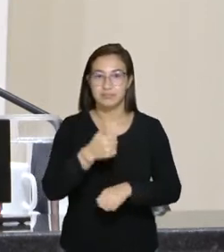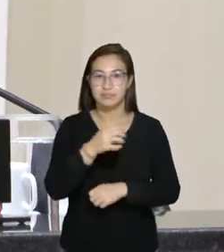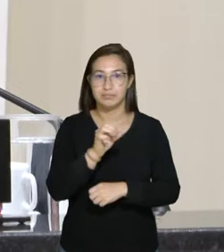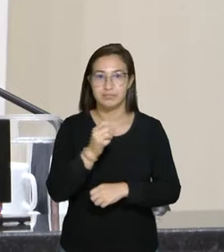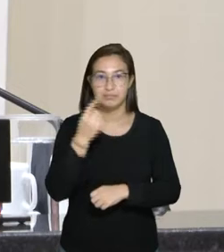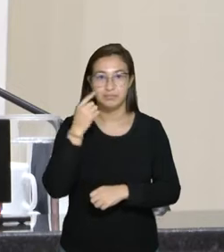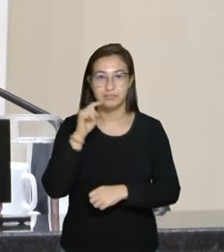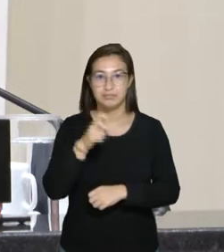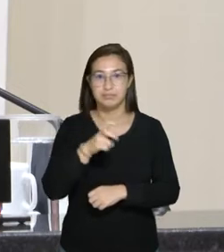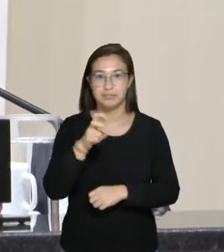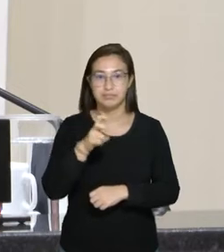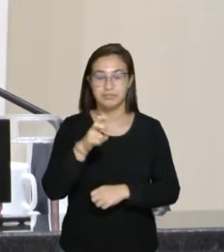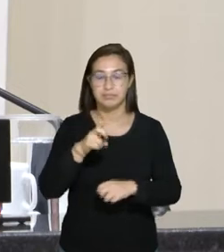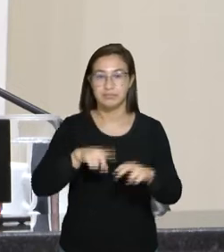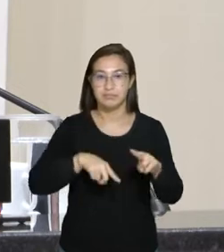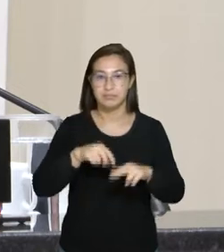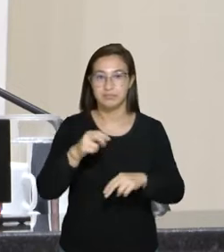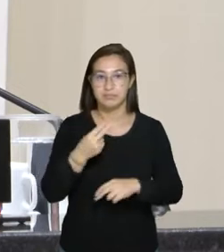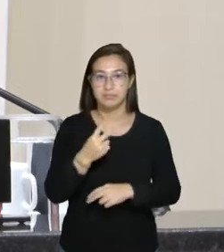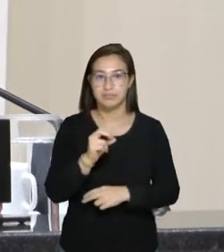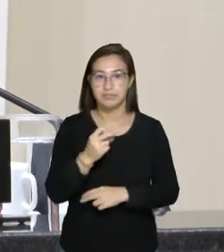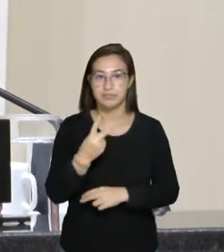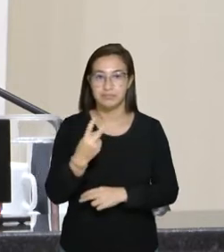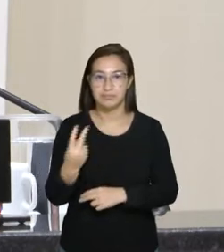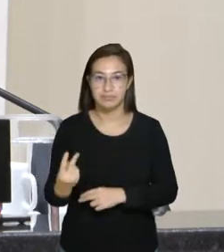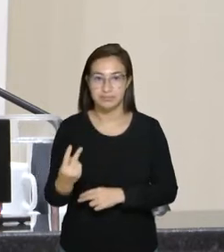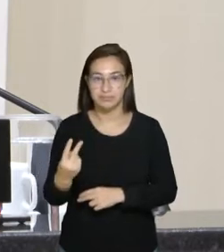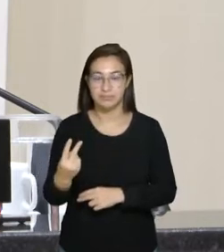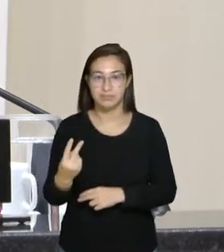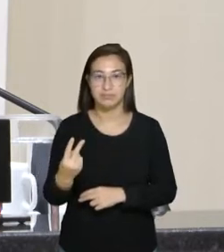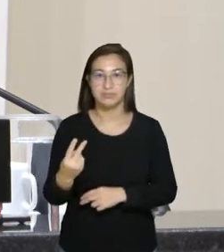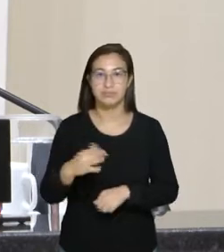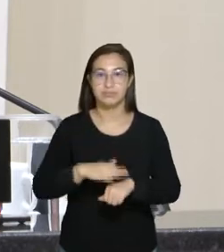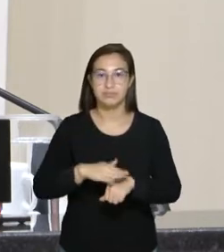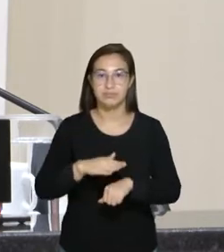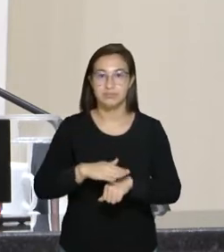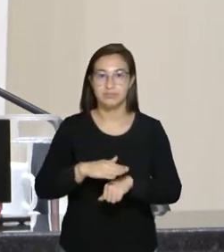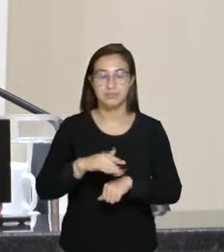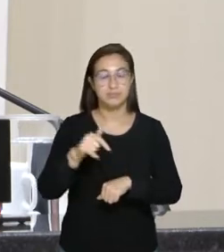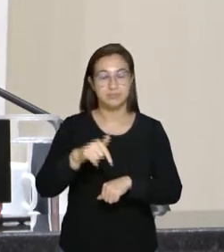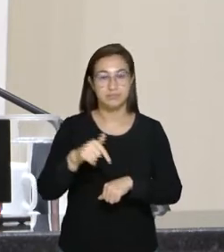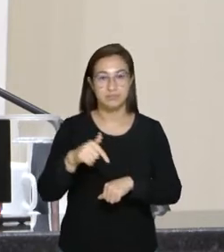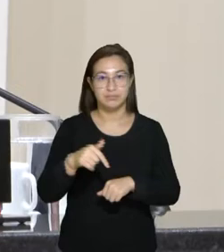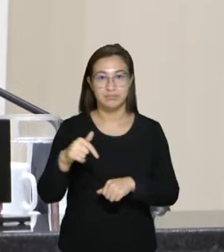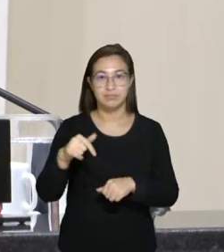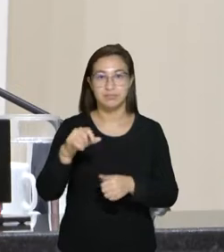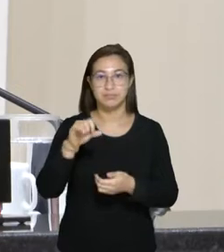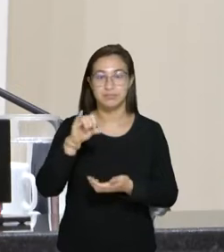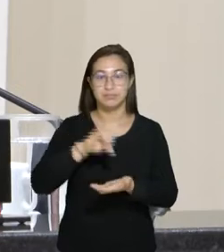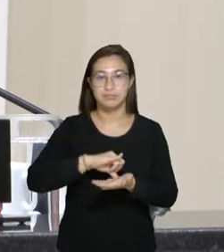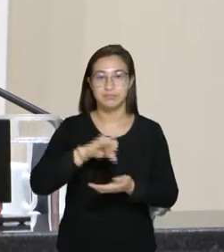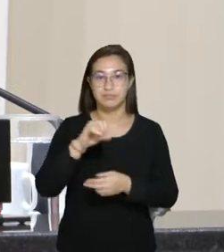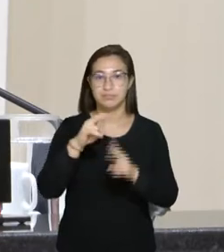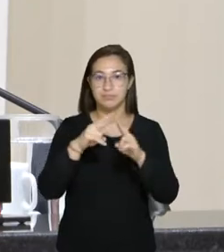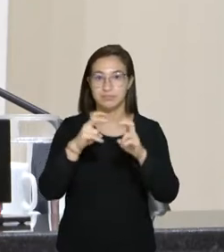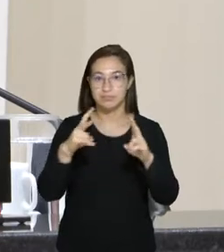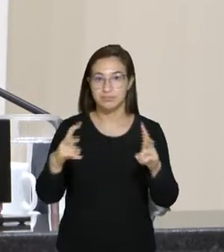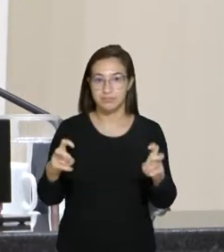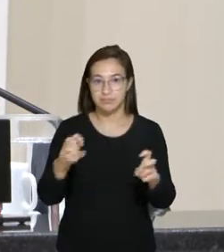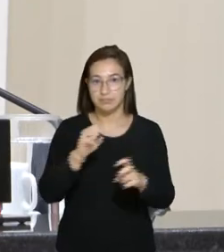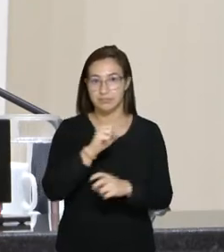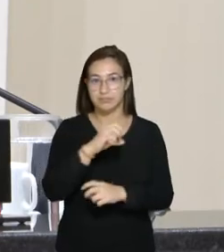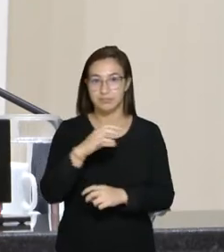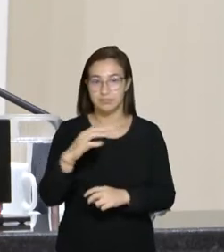dia 5 de julho do ano de 2022, nesta cidade de Florianópolis, capital do estado de